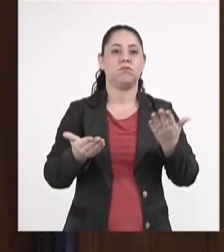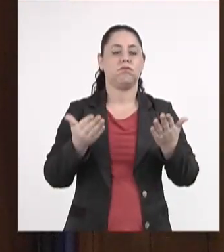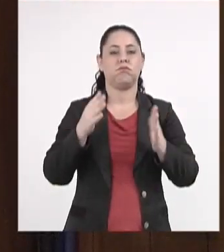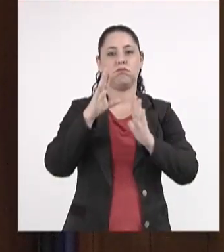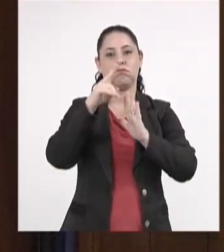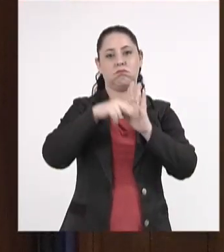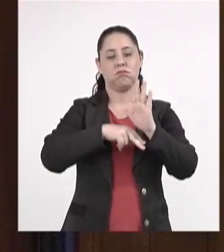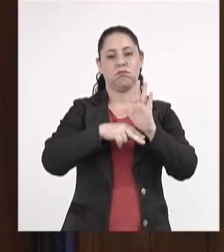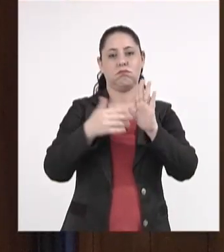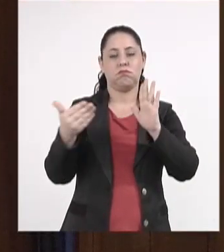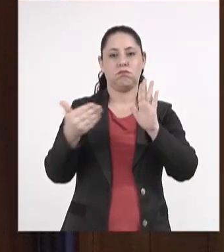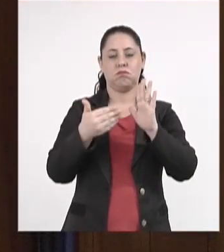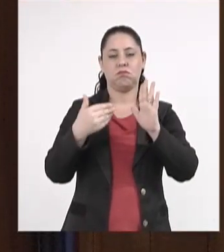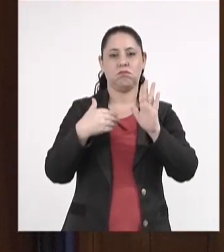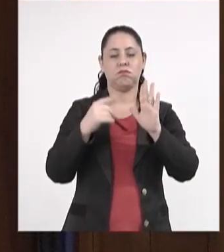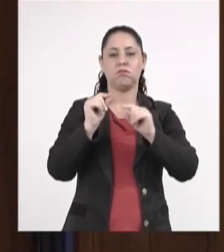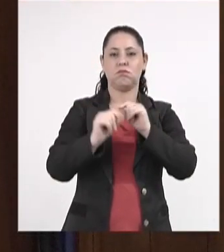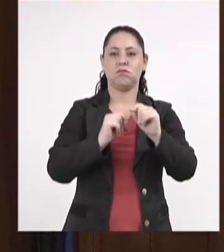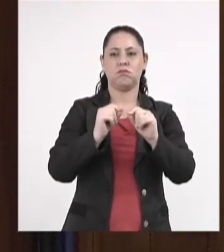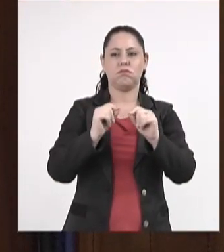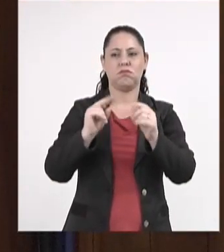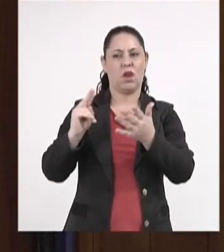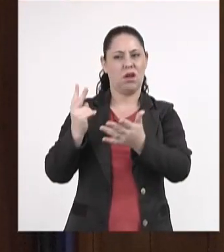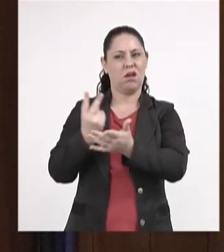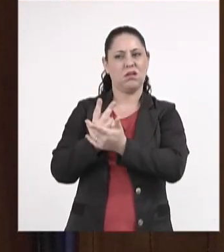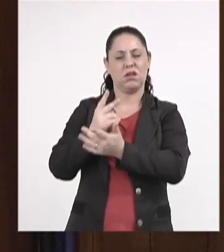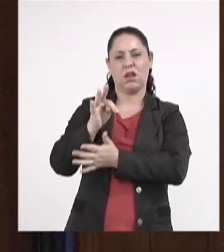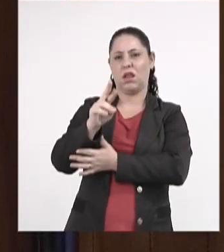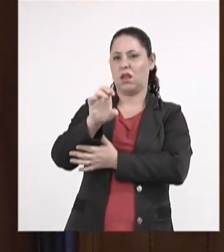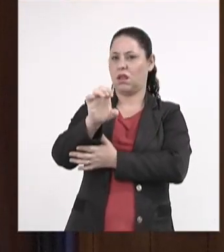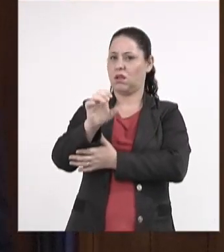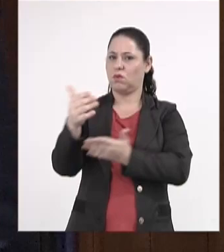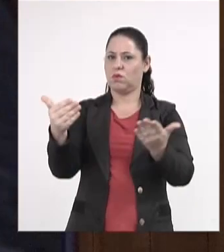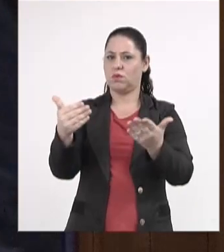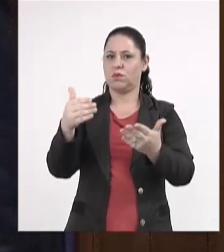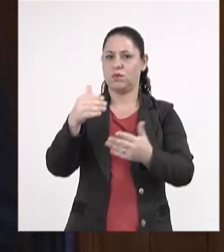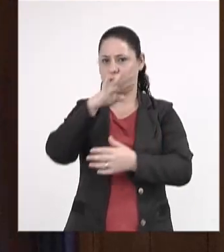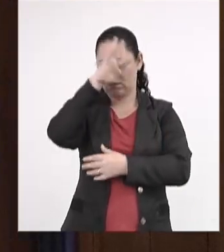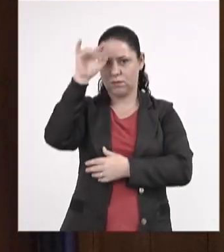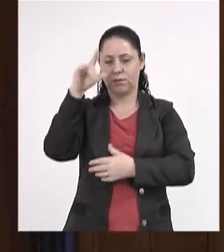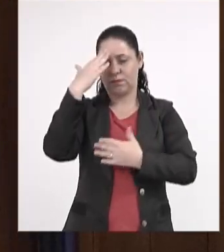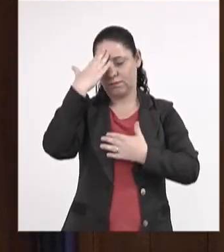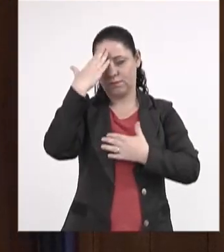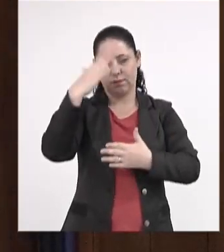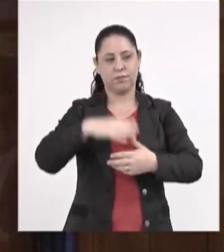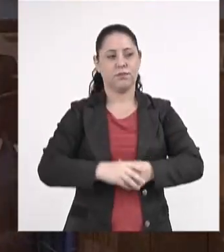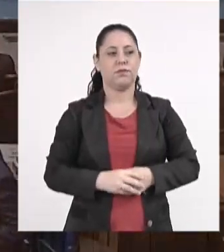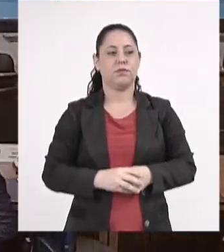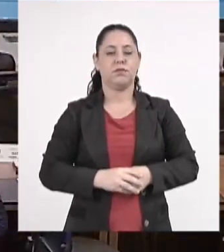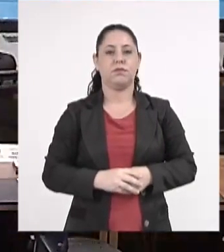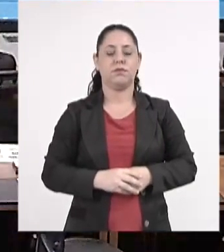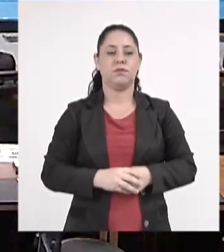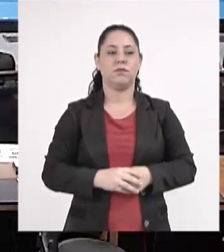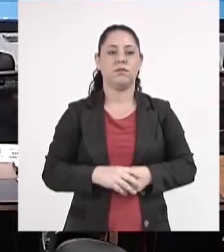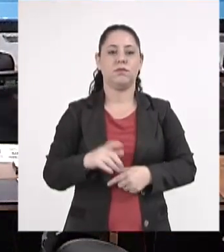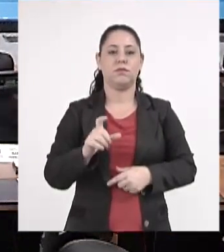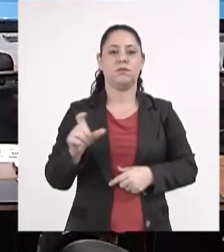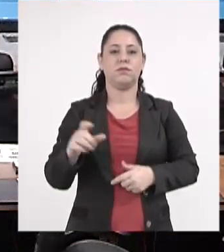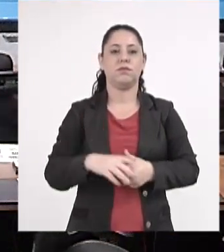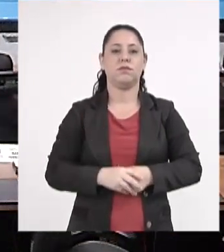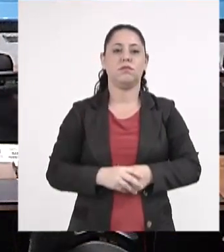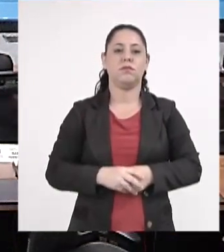que a gente vê hoje essas aberrações nas decisões do TRE do Mato Grosso do Sul muito obrigado eu pelo aparte